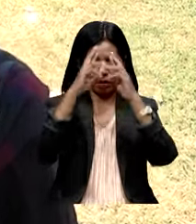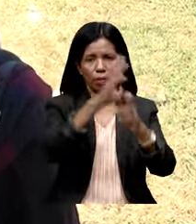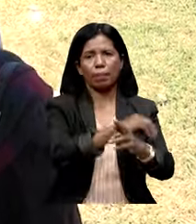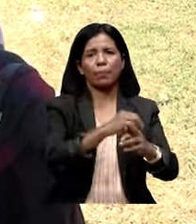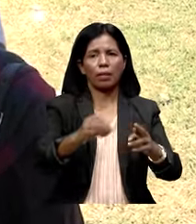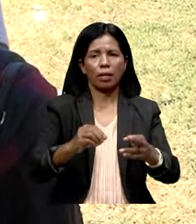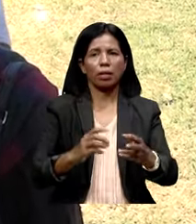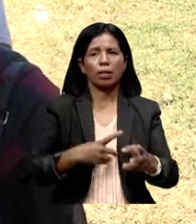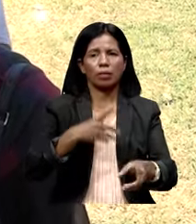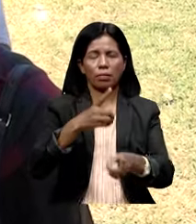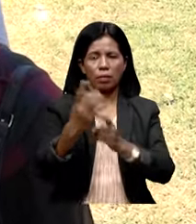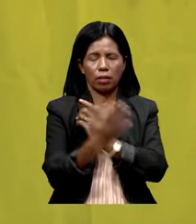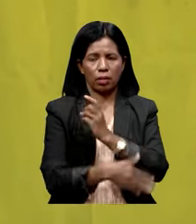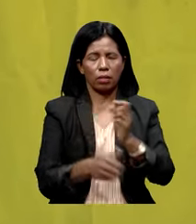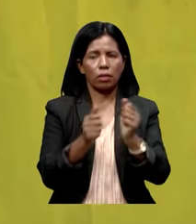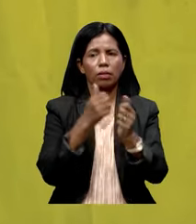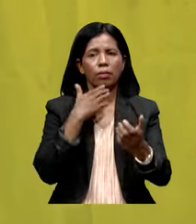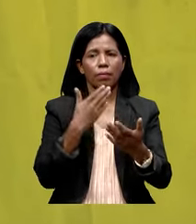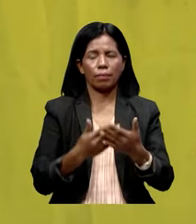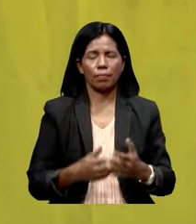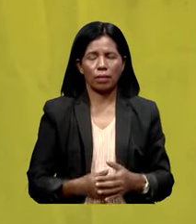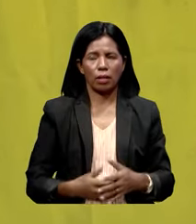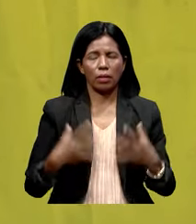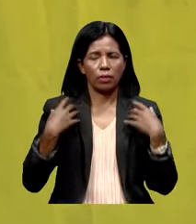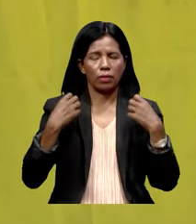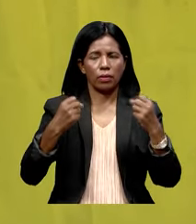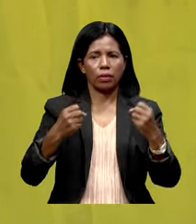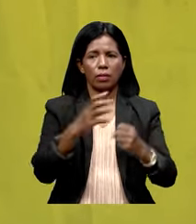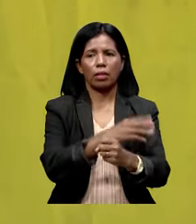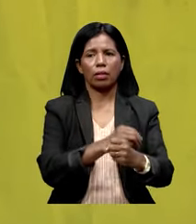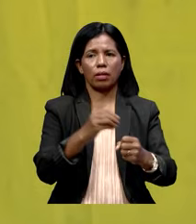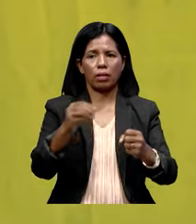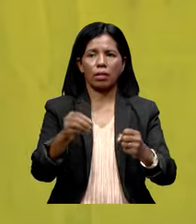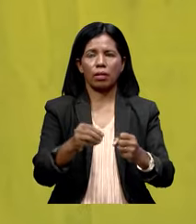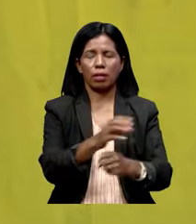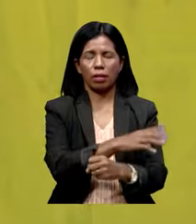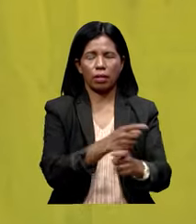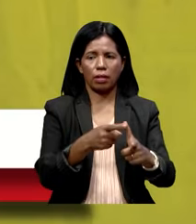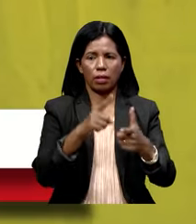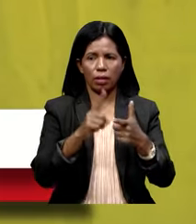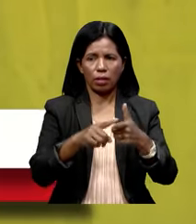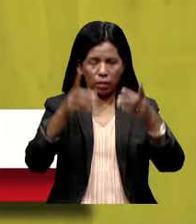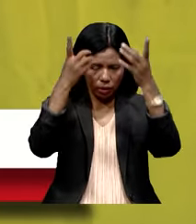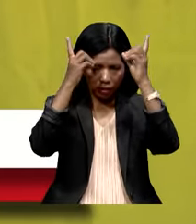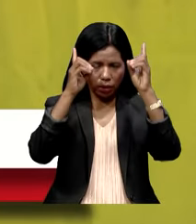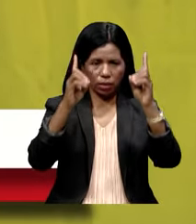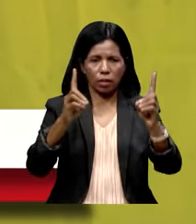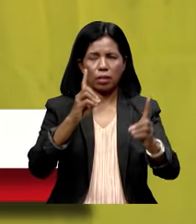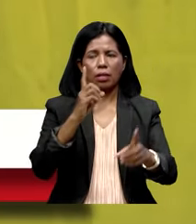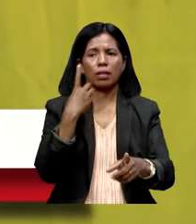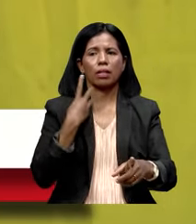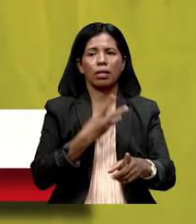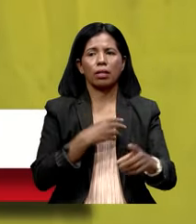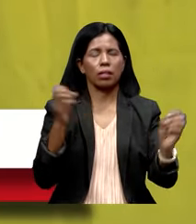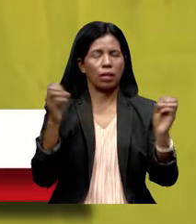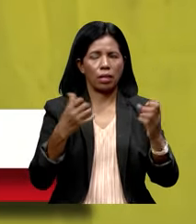desenvolve raida ne hodia. Energia ida ke forte, energia ida ne be maka determina temes kata itala